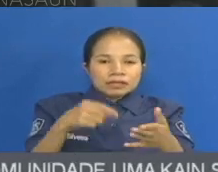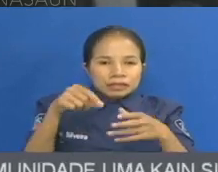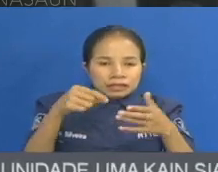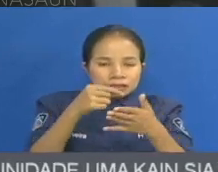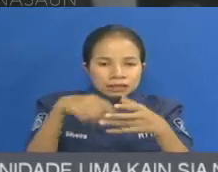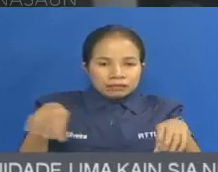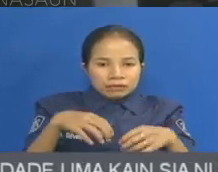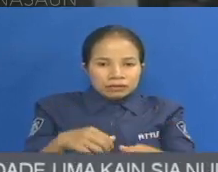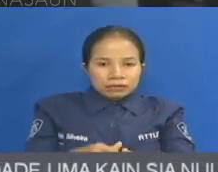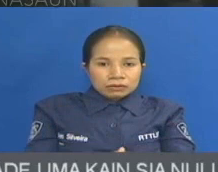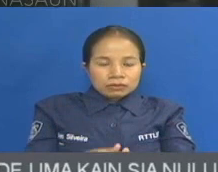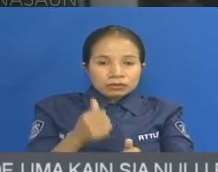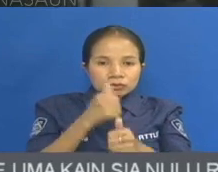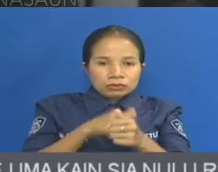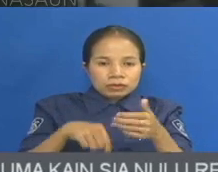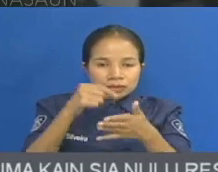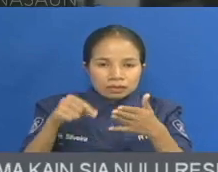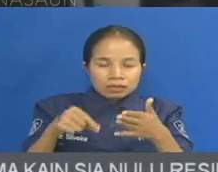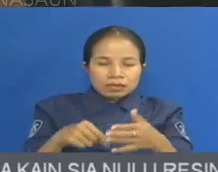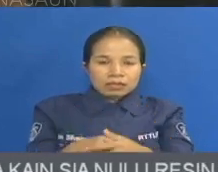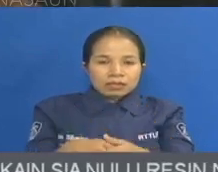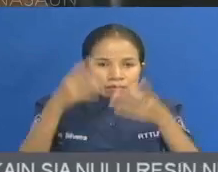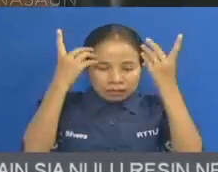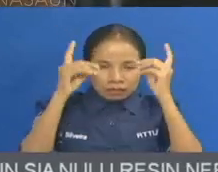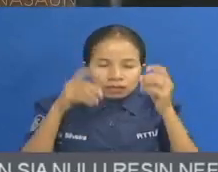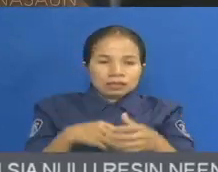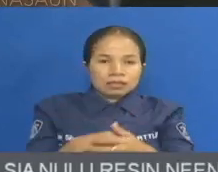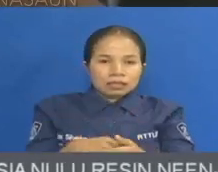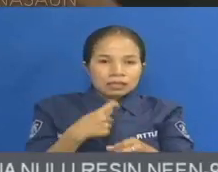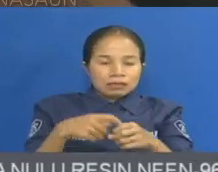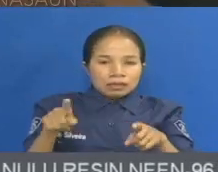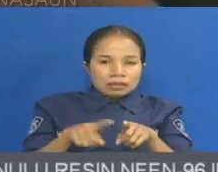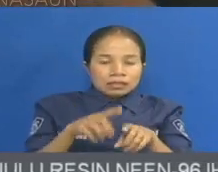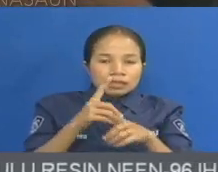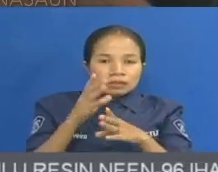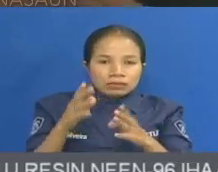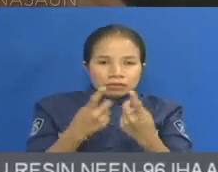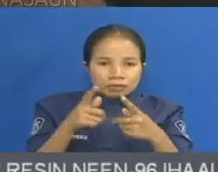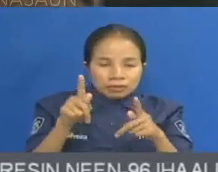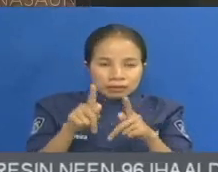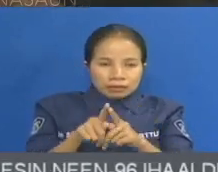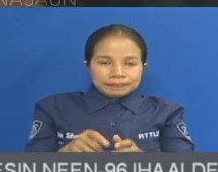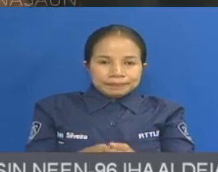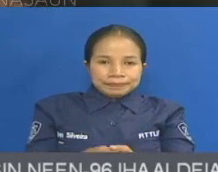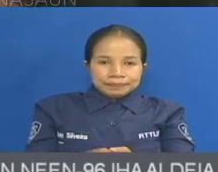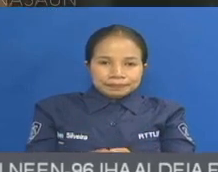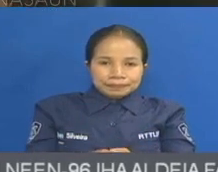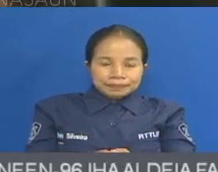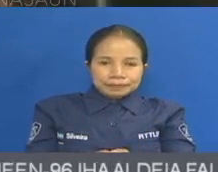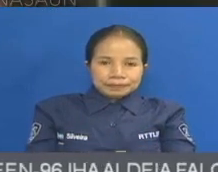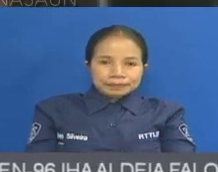termina, mas bem e cusmai e a concordância. E a tempo hanesan diretor companhia Bendito Floribal Salon, Unipisol